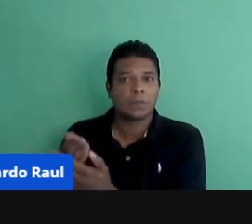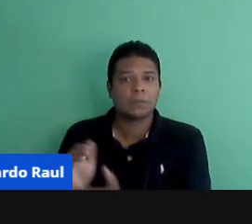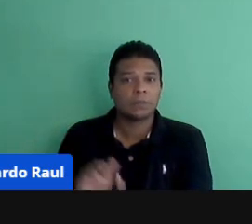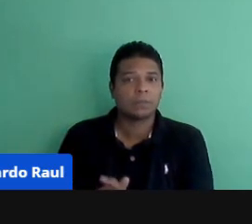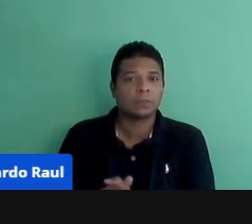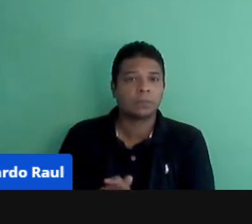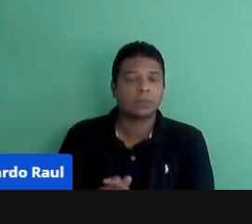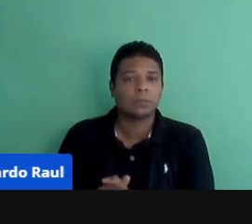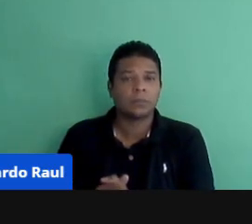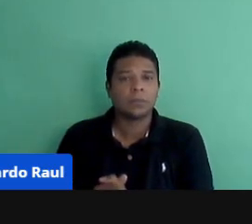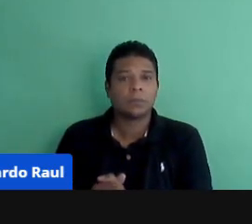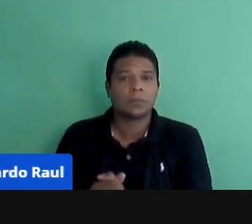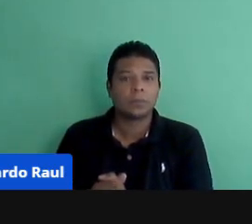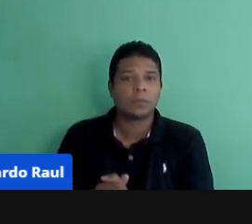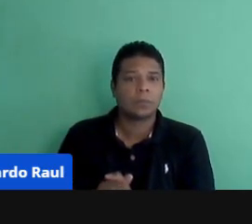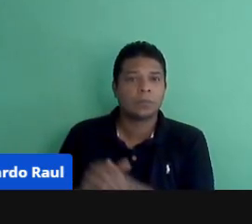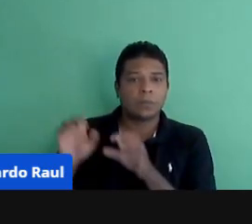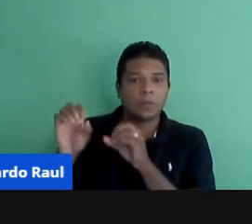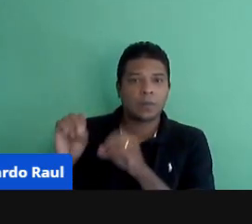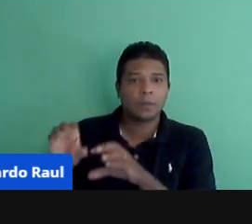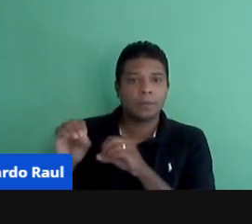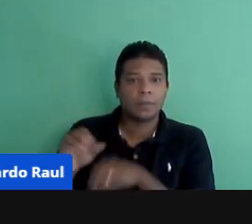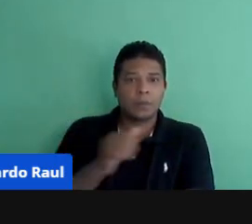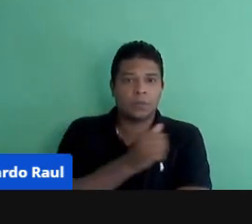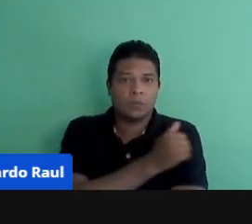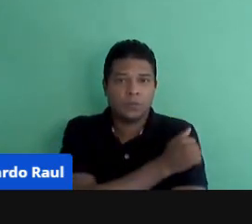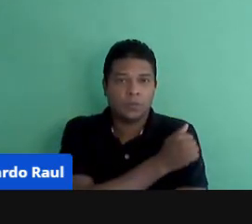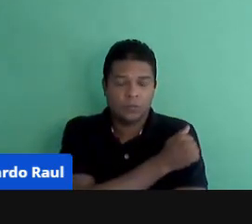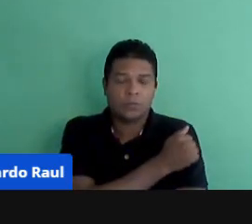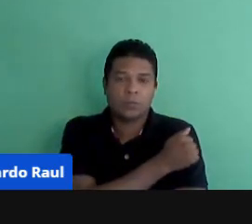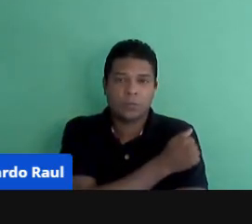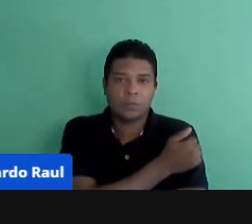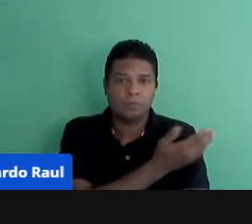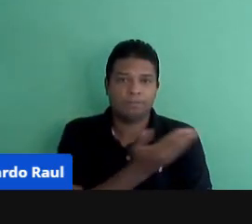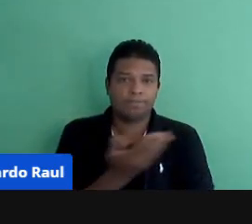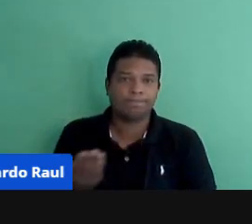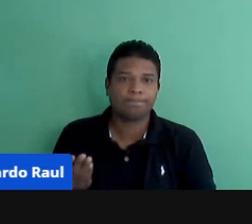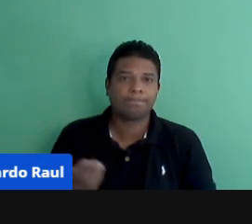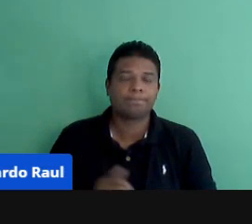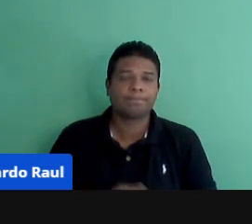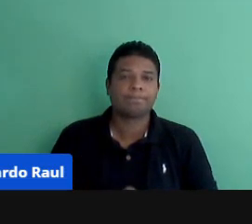resultados em relação à aprendizagem dos seus alunos.